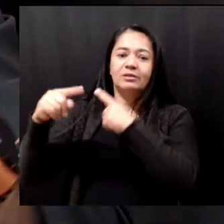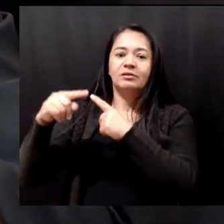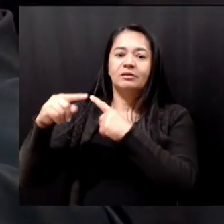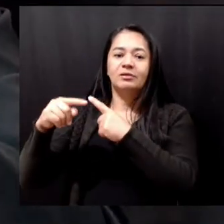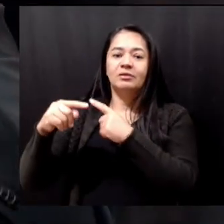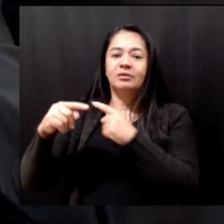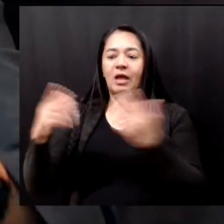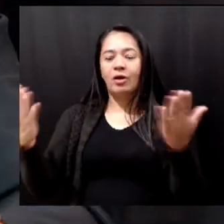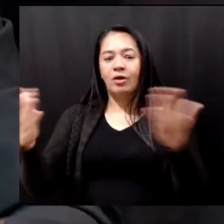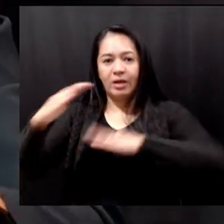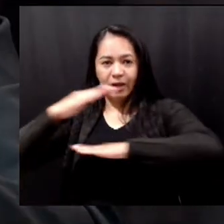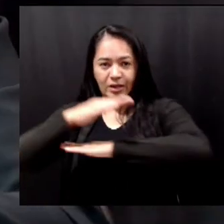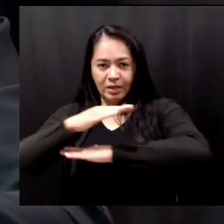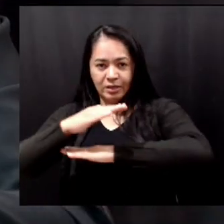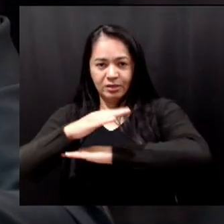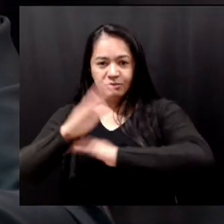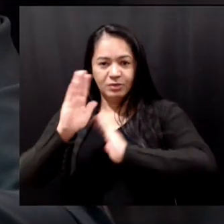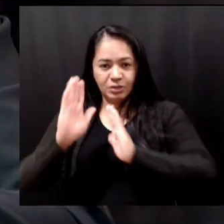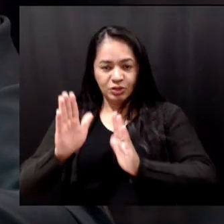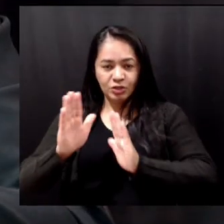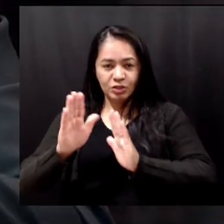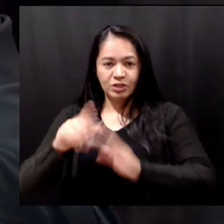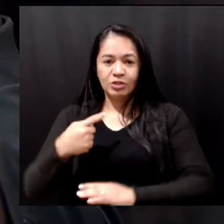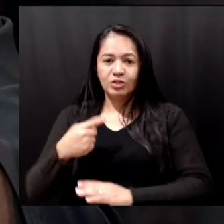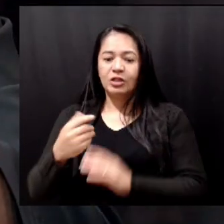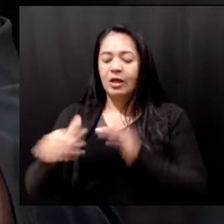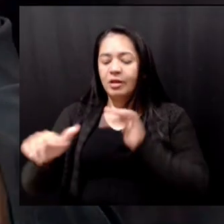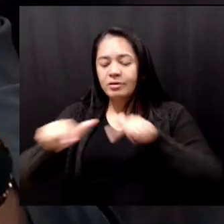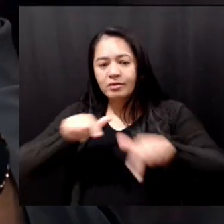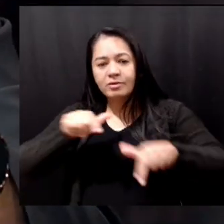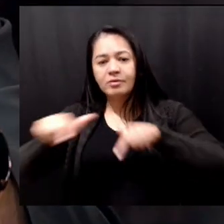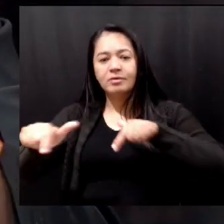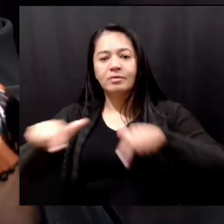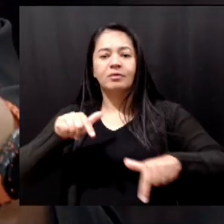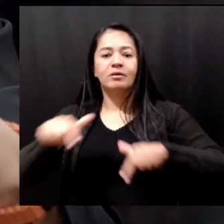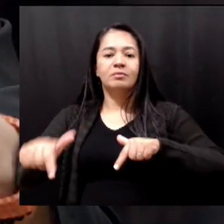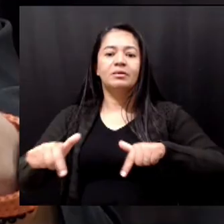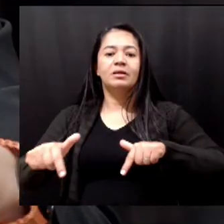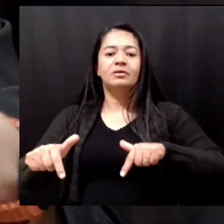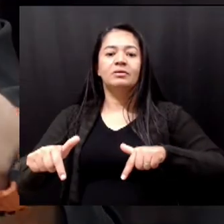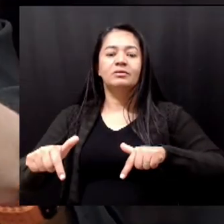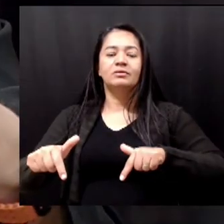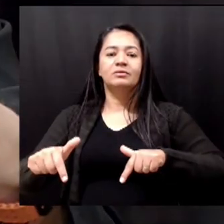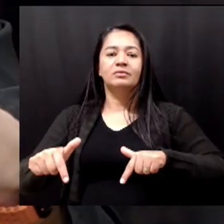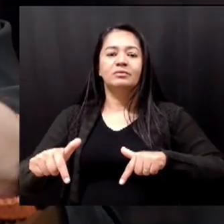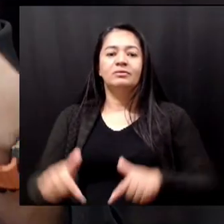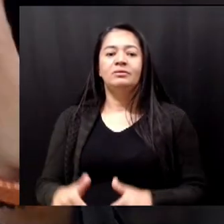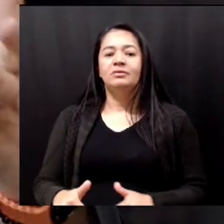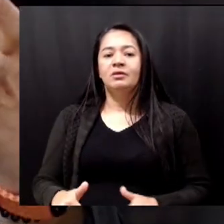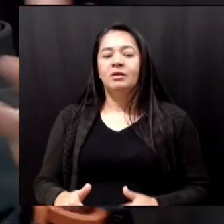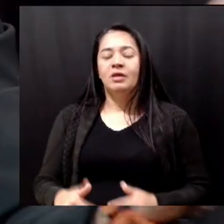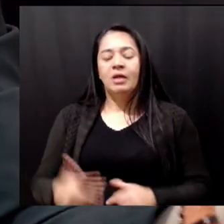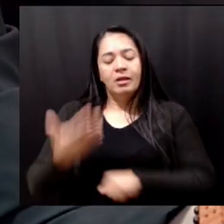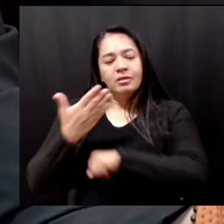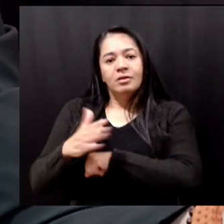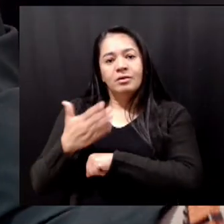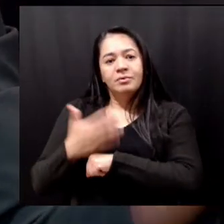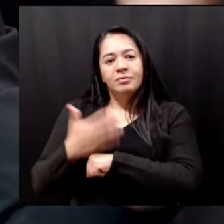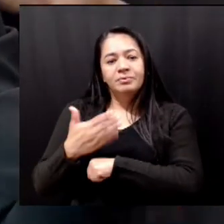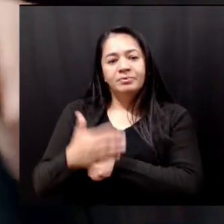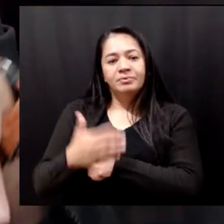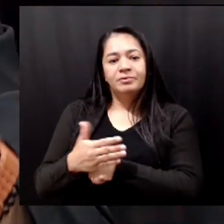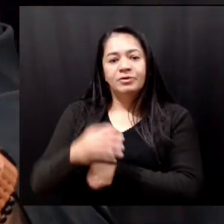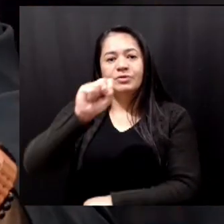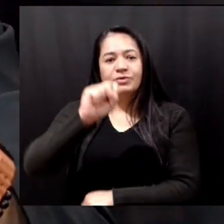isso já, e a gente já está trabalhando aí para colocar na prática esse sandbox. Qual que é o objetivo? A